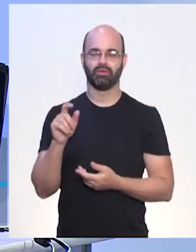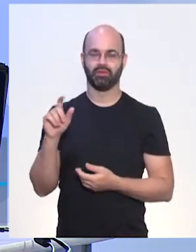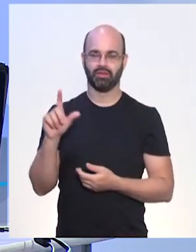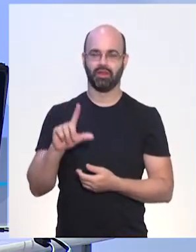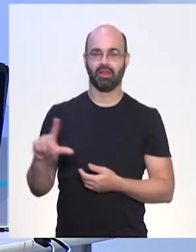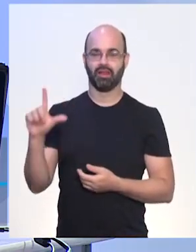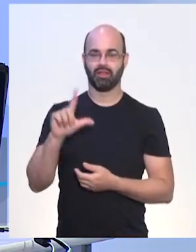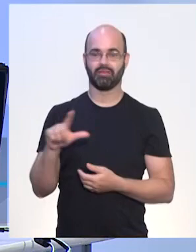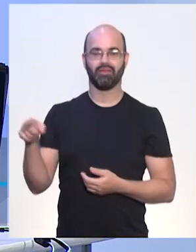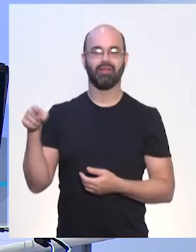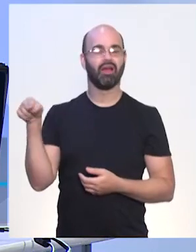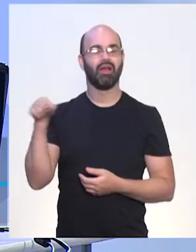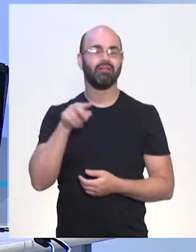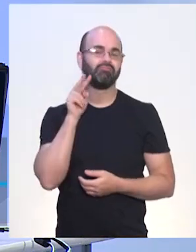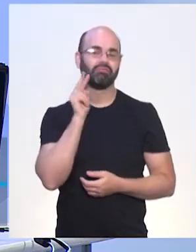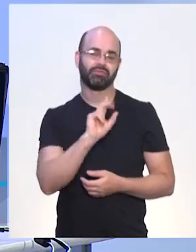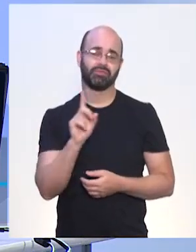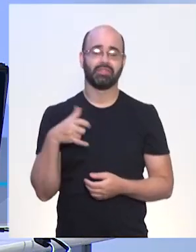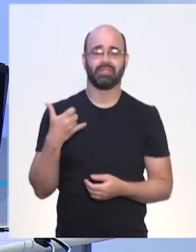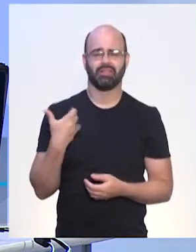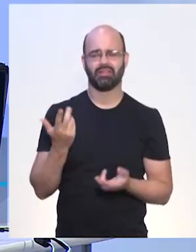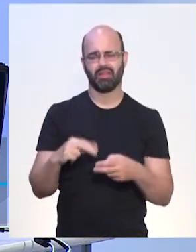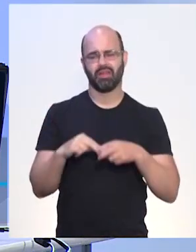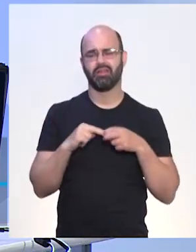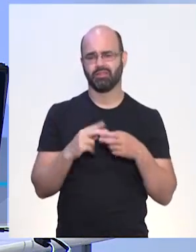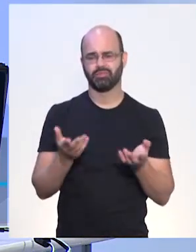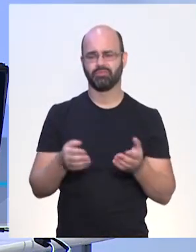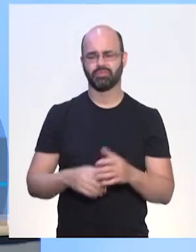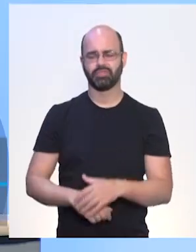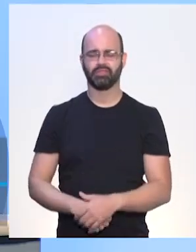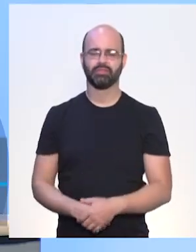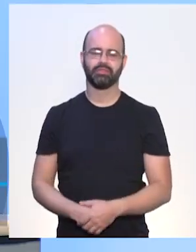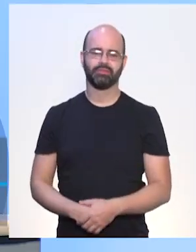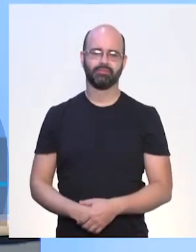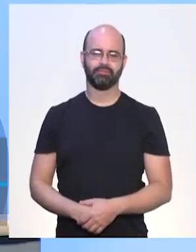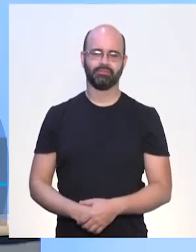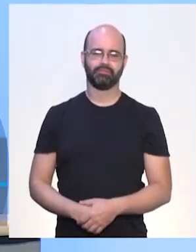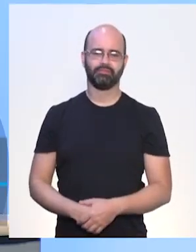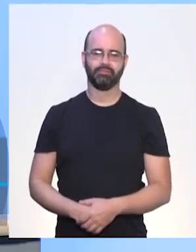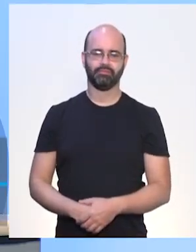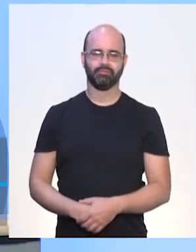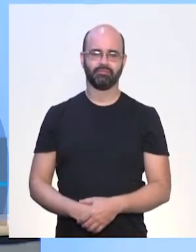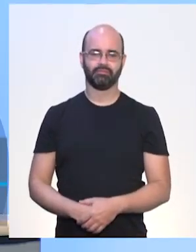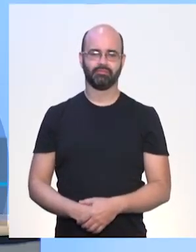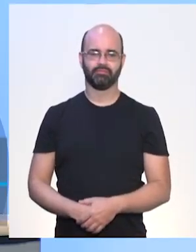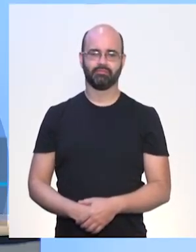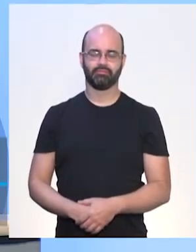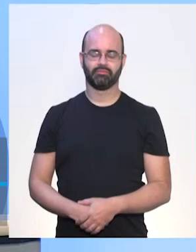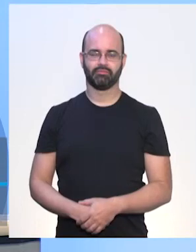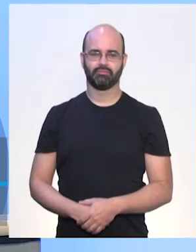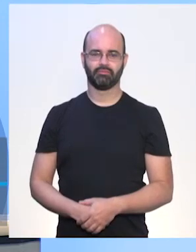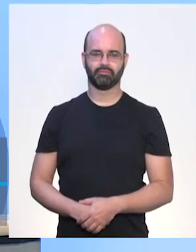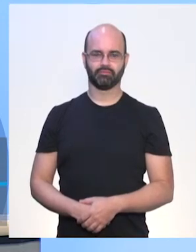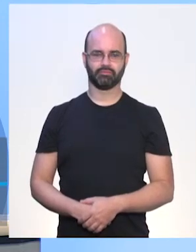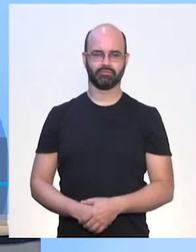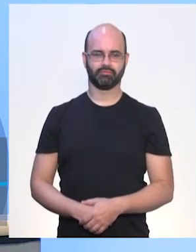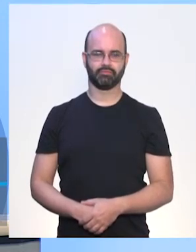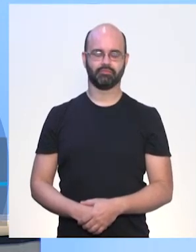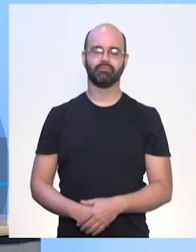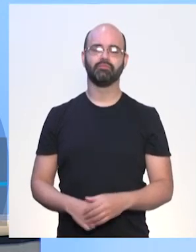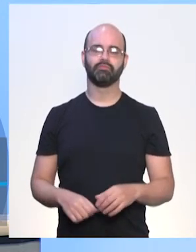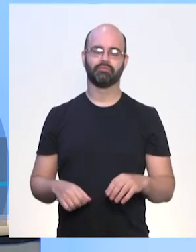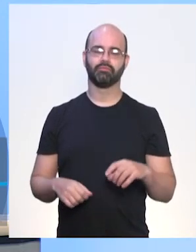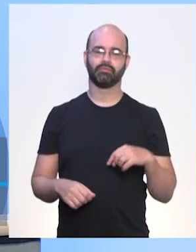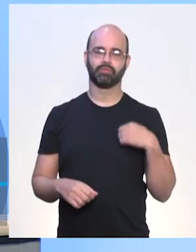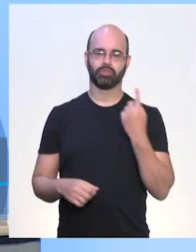eles acabam não consumindo até por conta da idade né E talvez Olha só algum algumas atitudes que nós